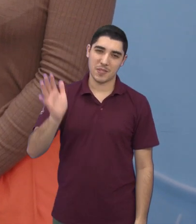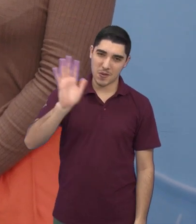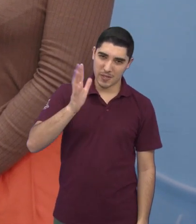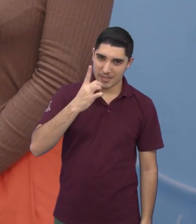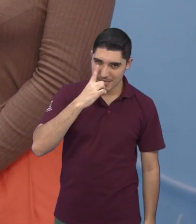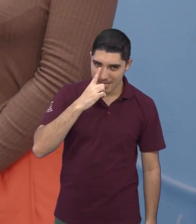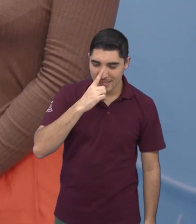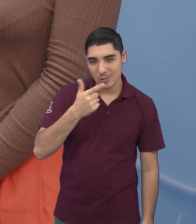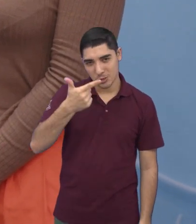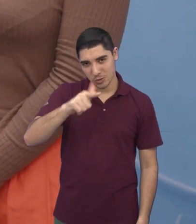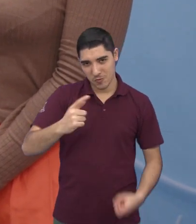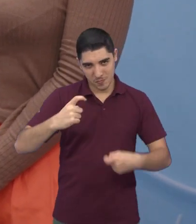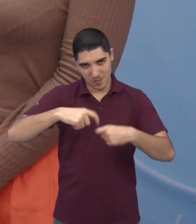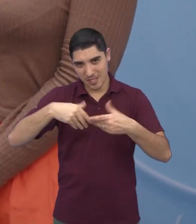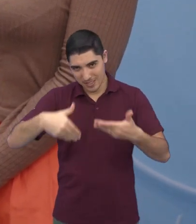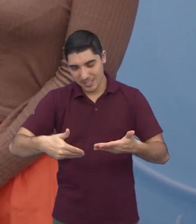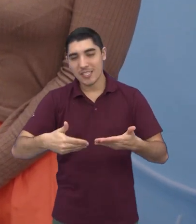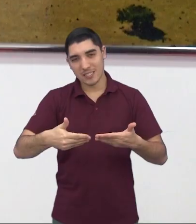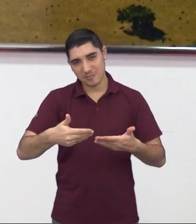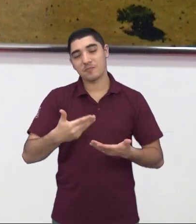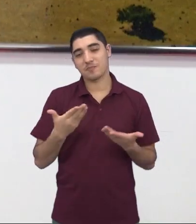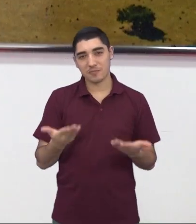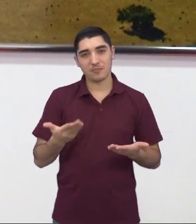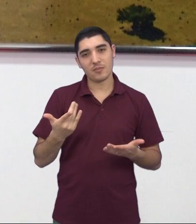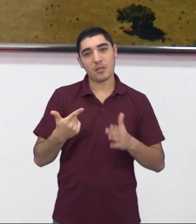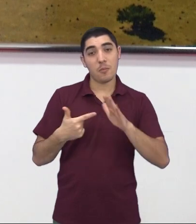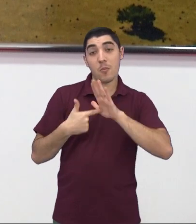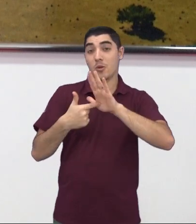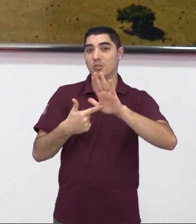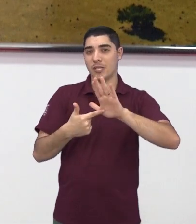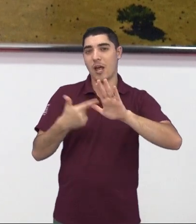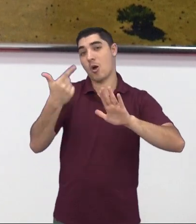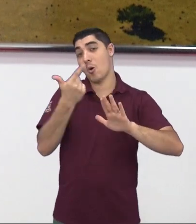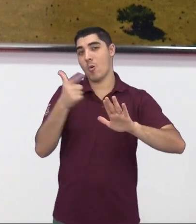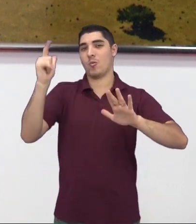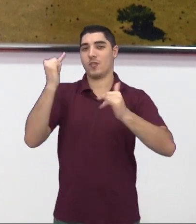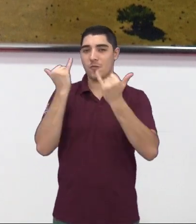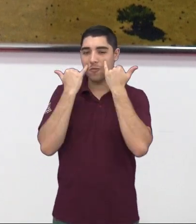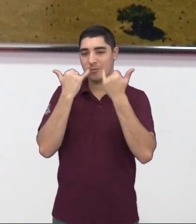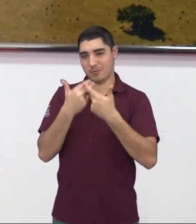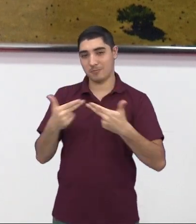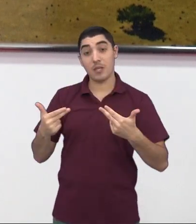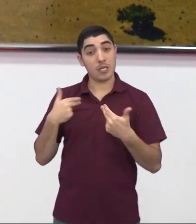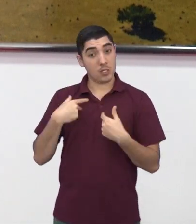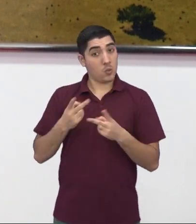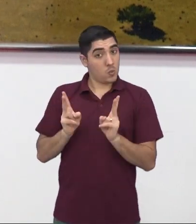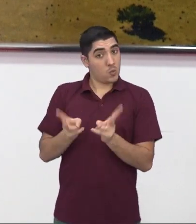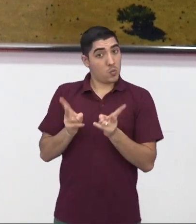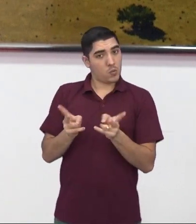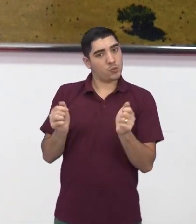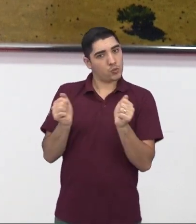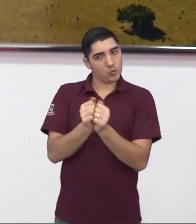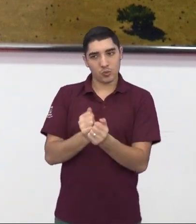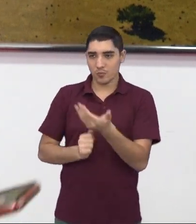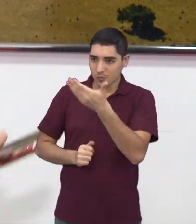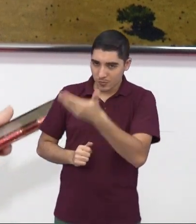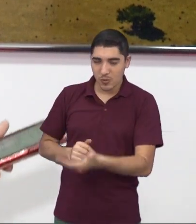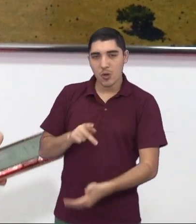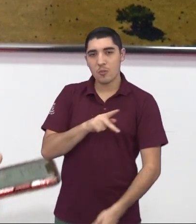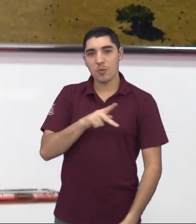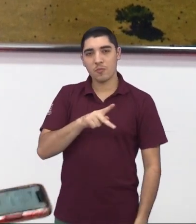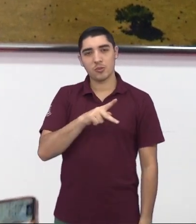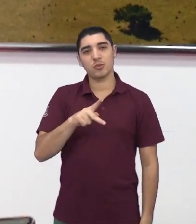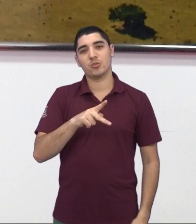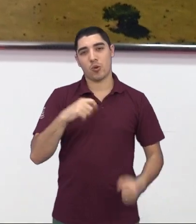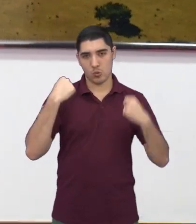Oi, Dani, a gente volta aqui mais uma vez então, trazendo mais informações para vocês. E eu continuo aqui também com o